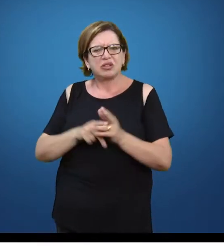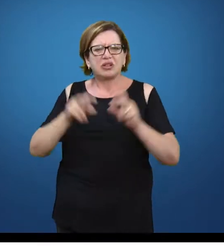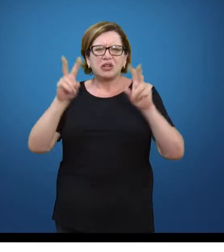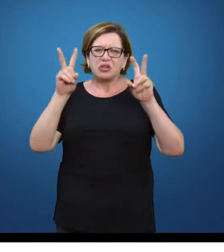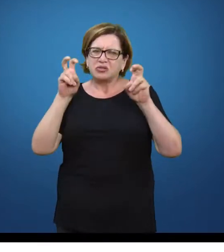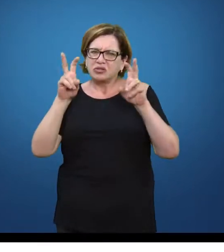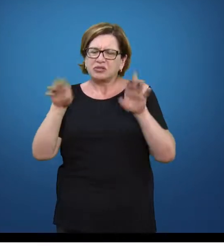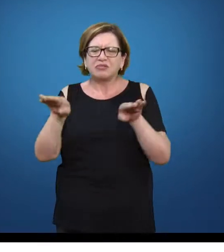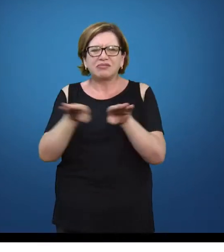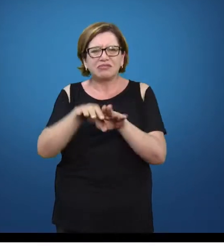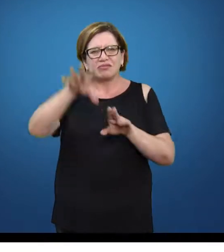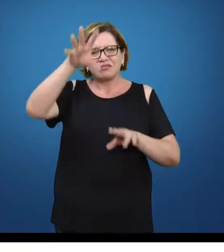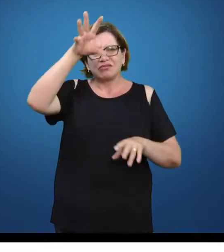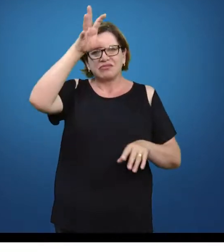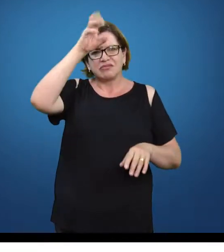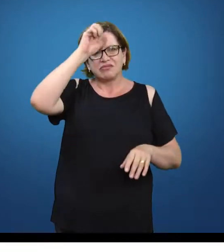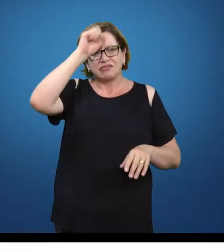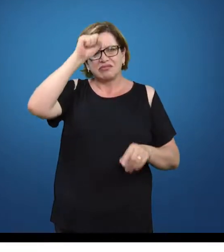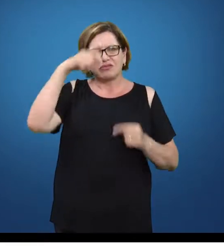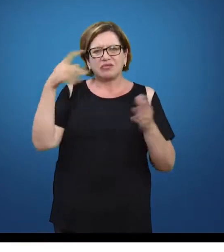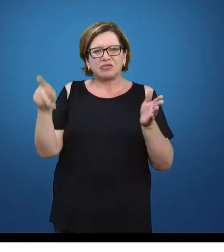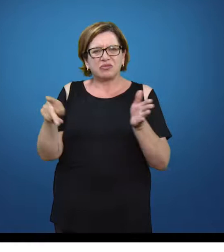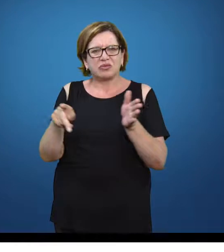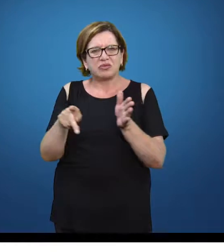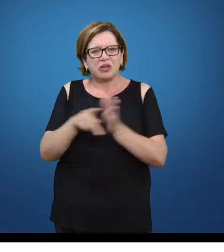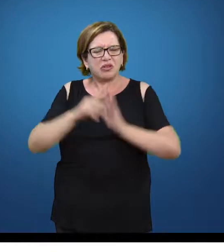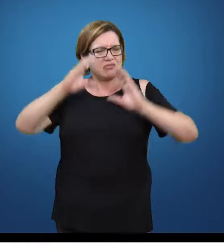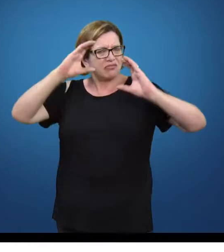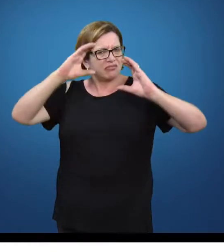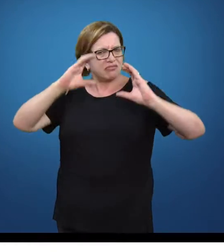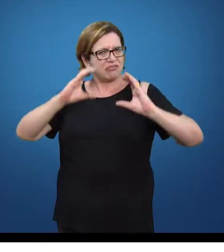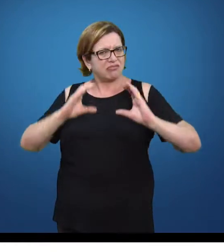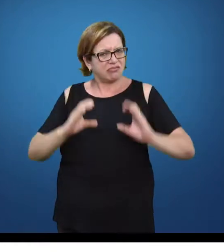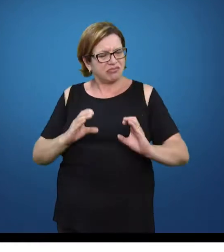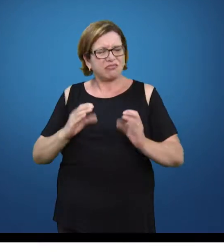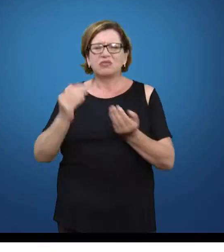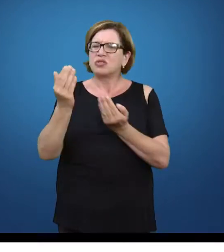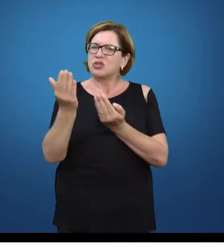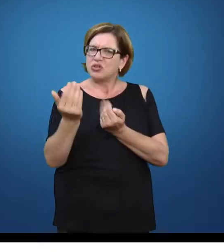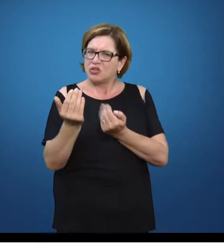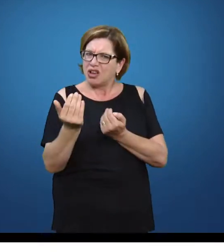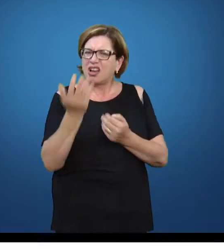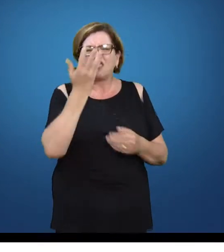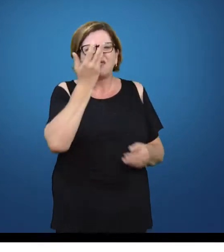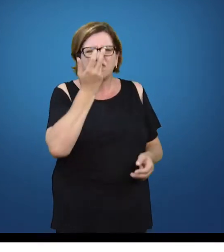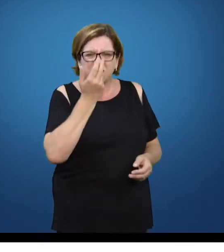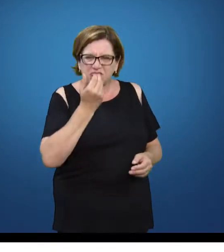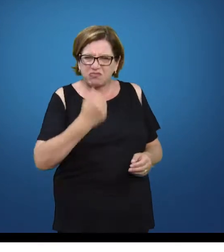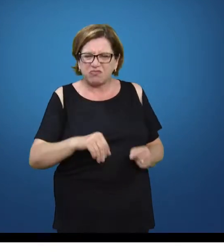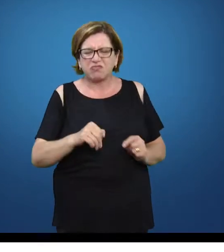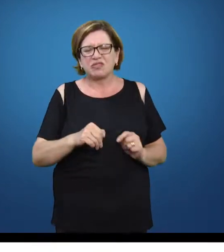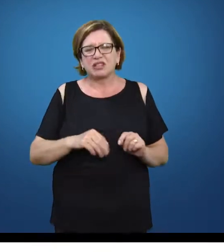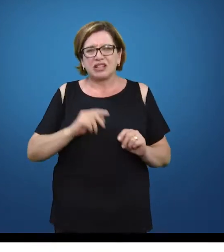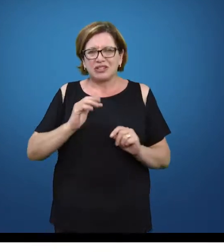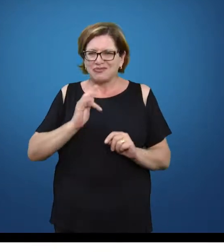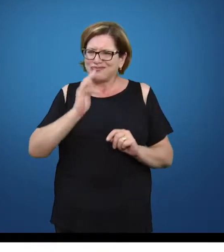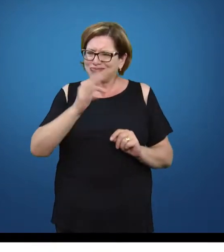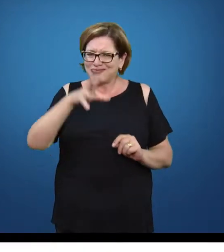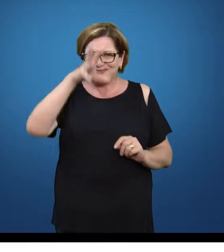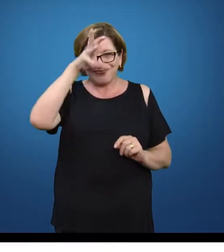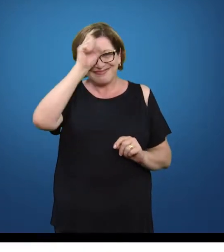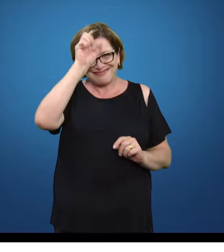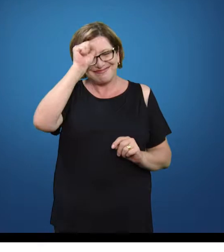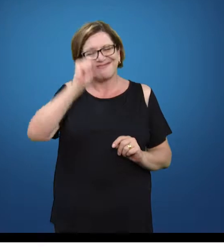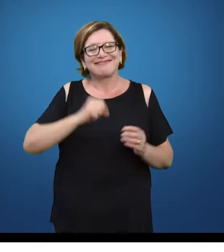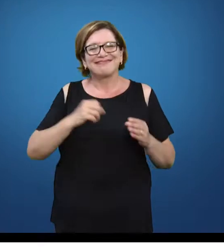e às aprendizagens que os nossos cidadãos, que os nossos jovens, que as nossas crianças estarão